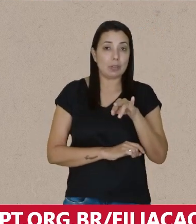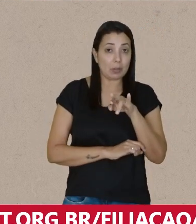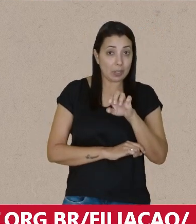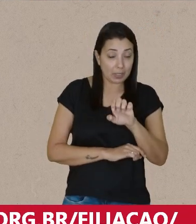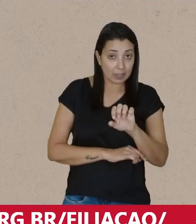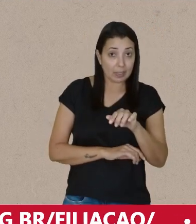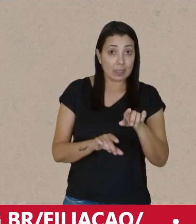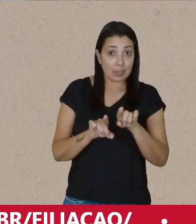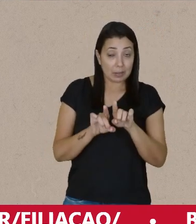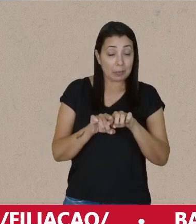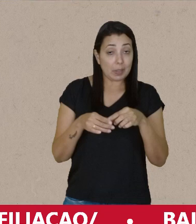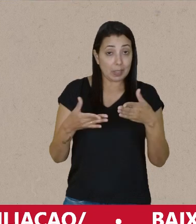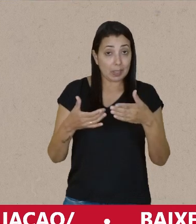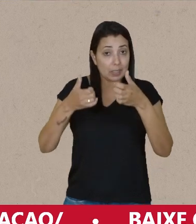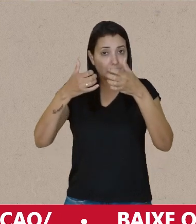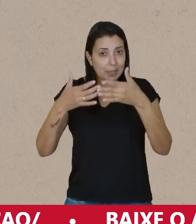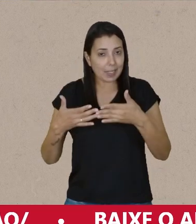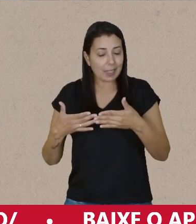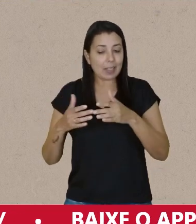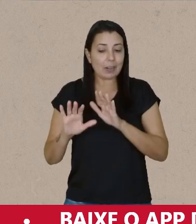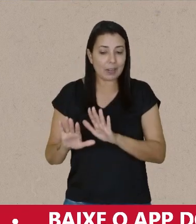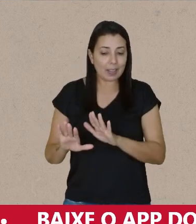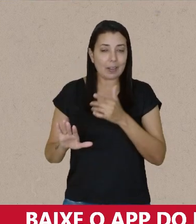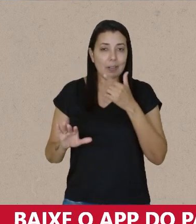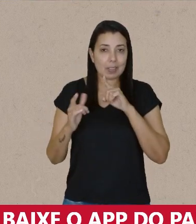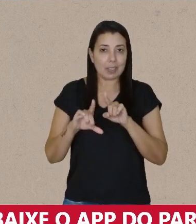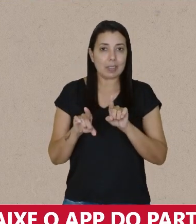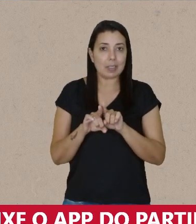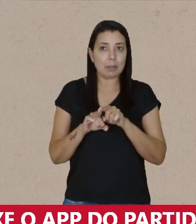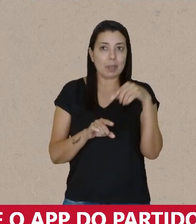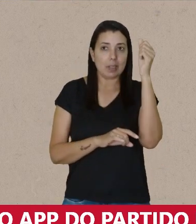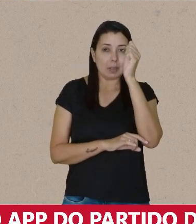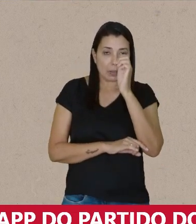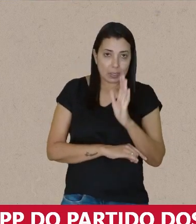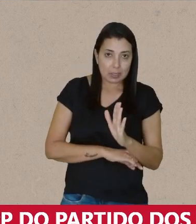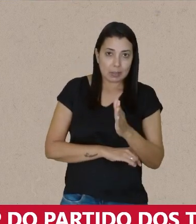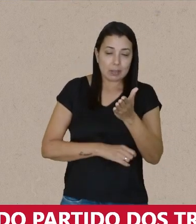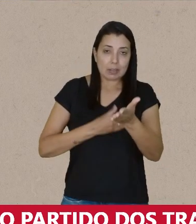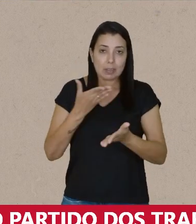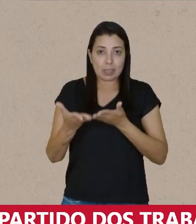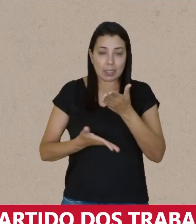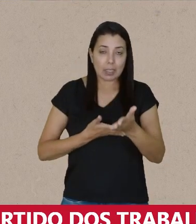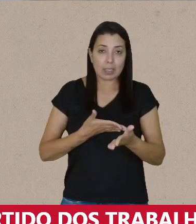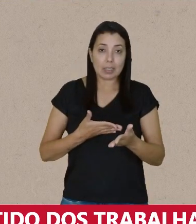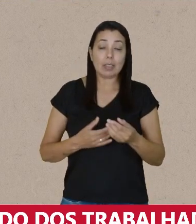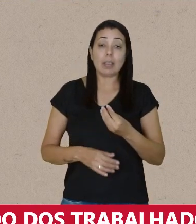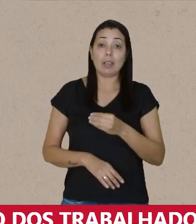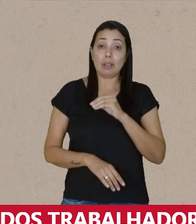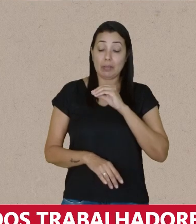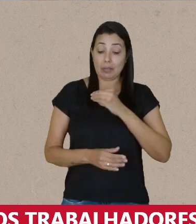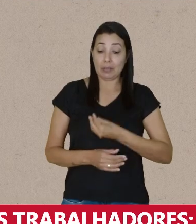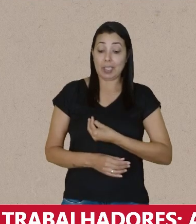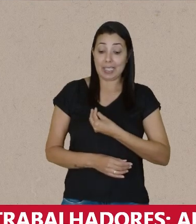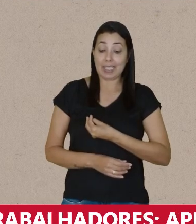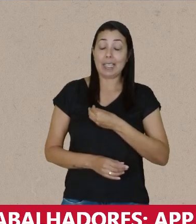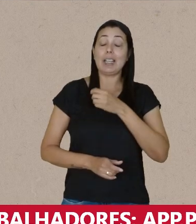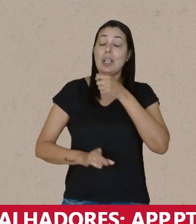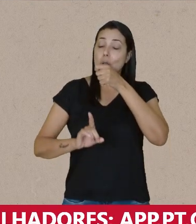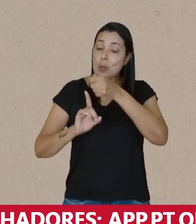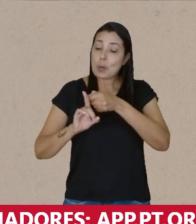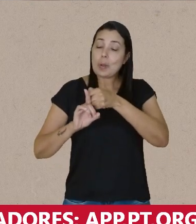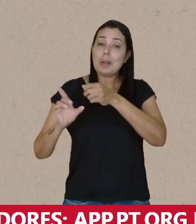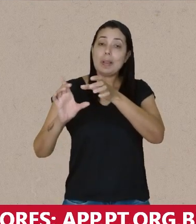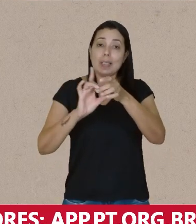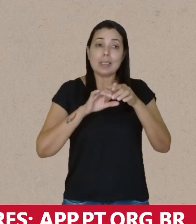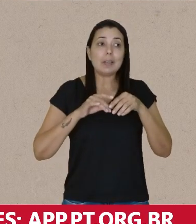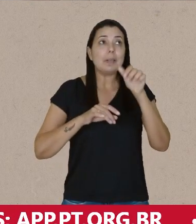Menezes diz, deixe estar, reconquistaremos o nosso Brasil, trata-se de uma verdadeira luta de libertação nacional. O pessoal